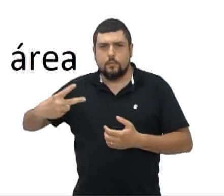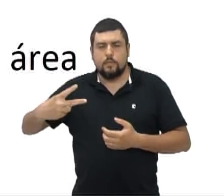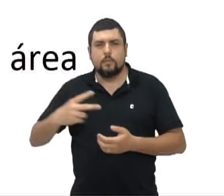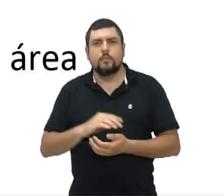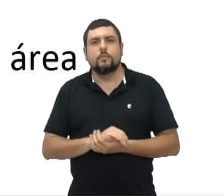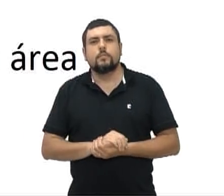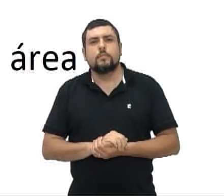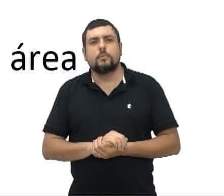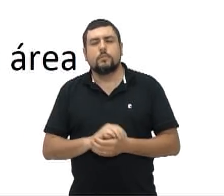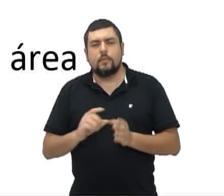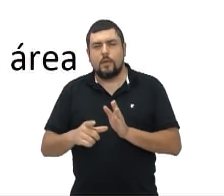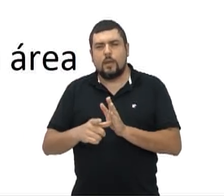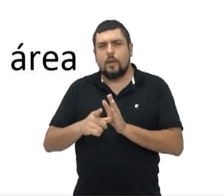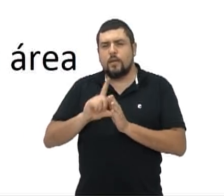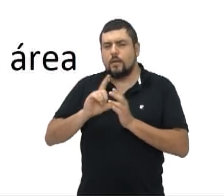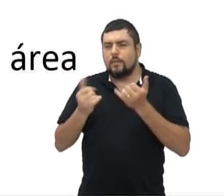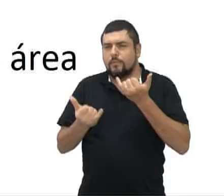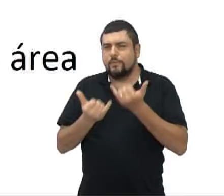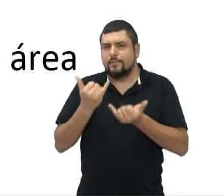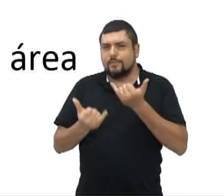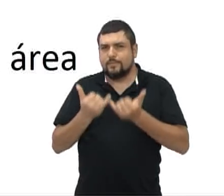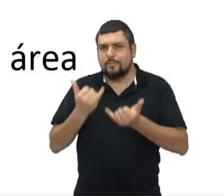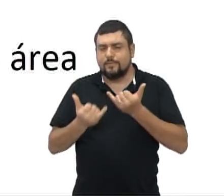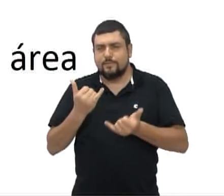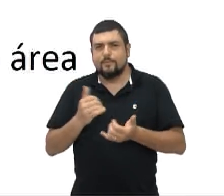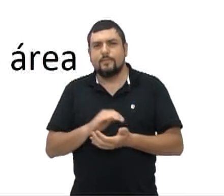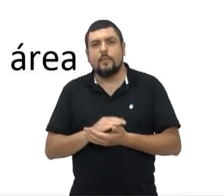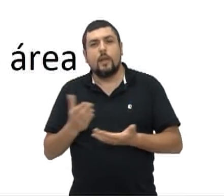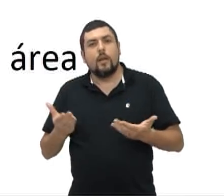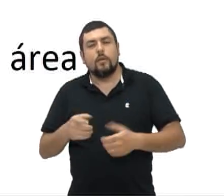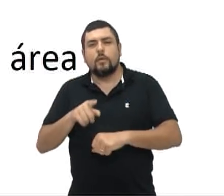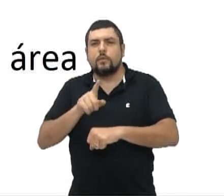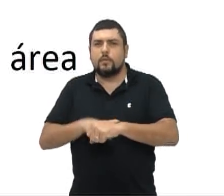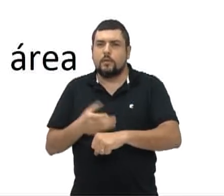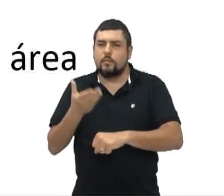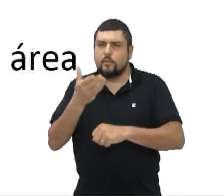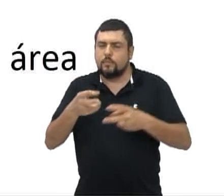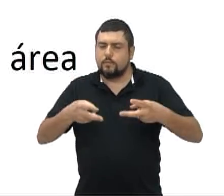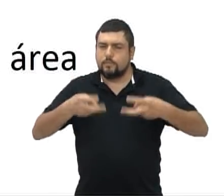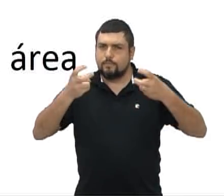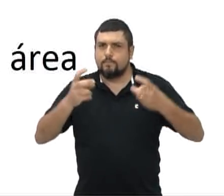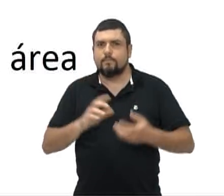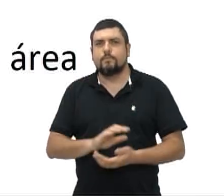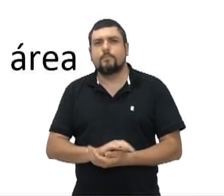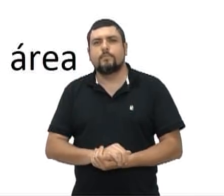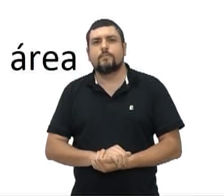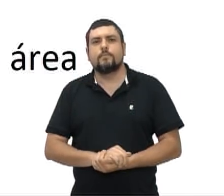Bem similar ao exercício que a gente fez ali agora há pouco. Então, um tempo para vocês identificarem.